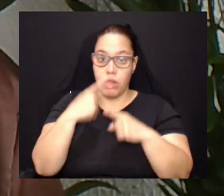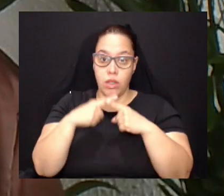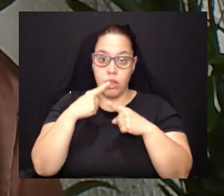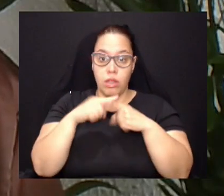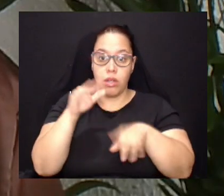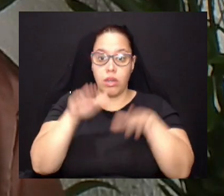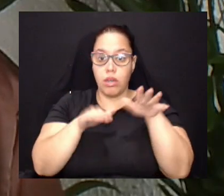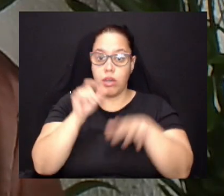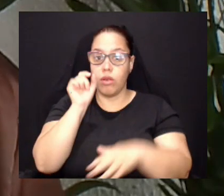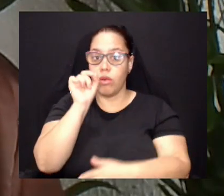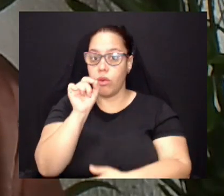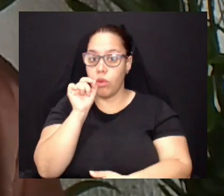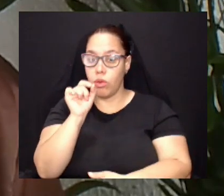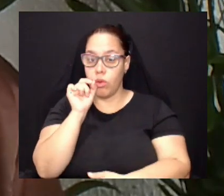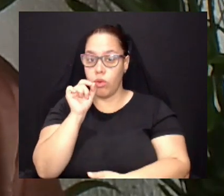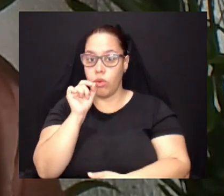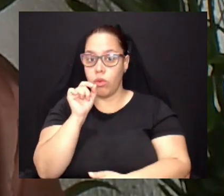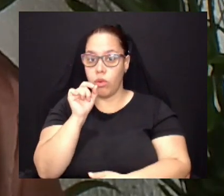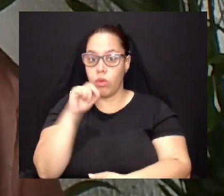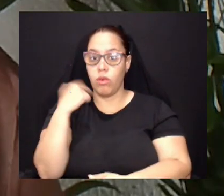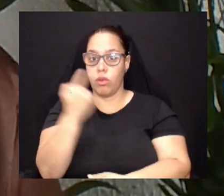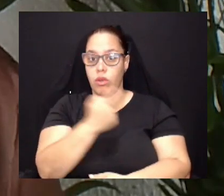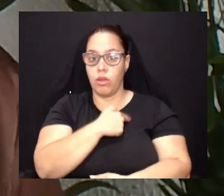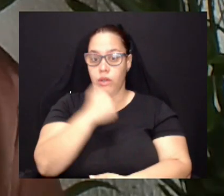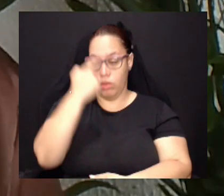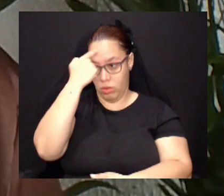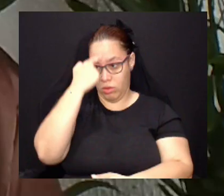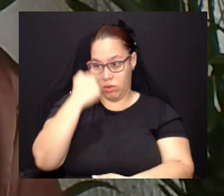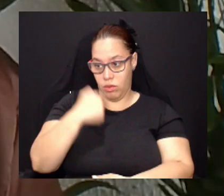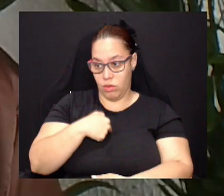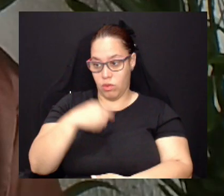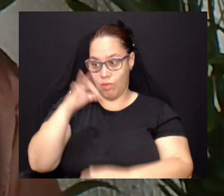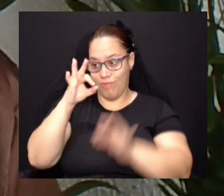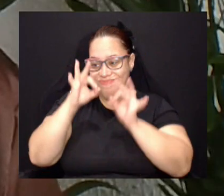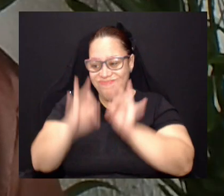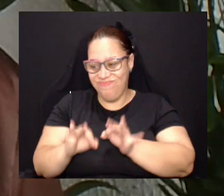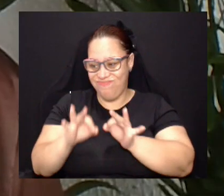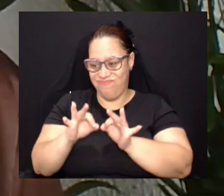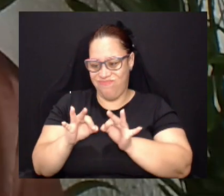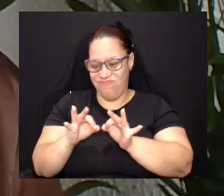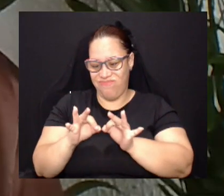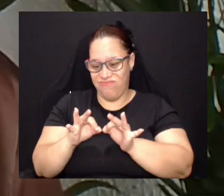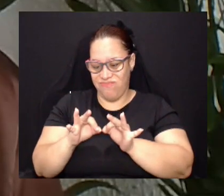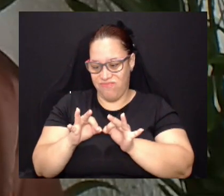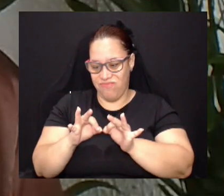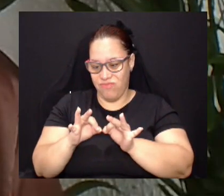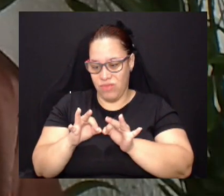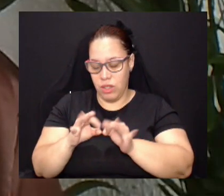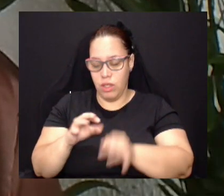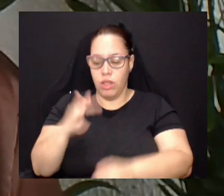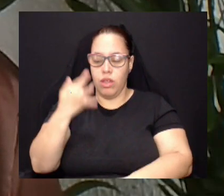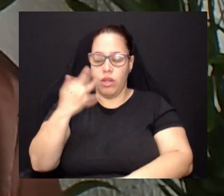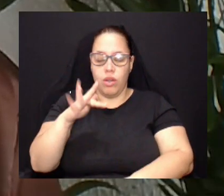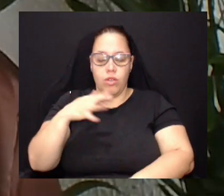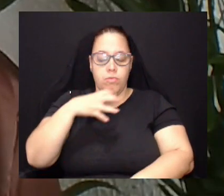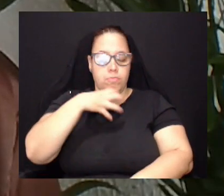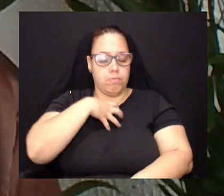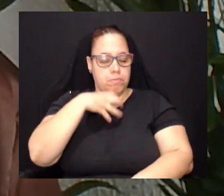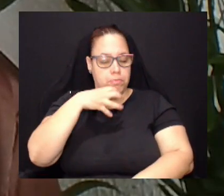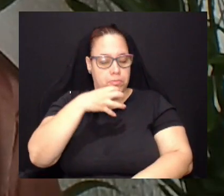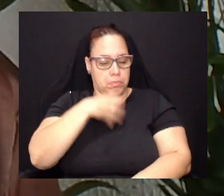que o nosso eu ideal, ou do que feridas emocionais, às vezes, que eu tenho